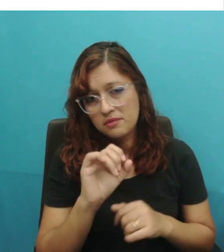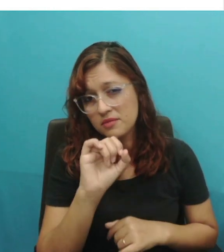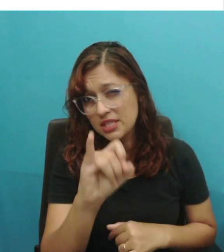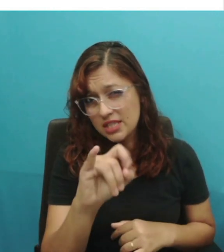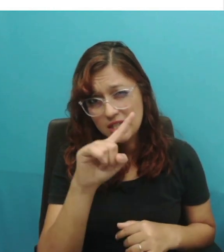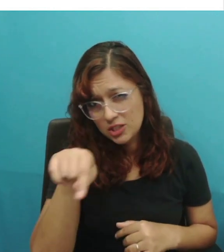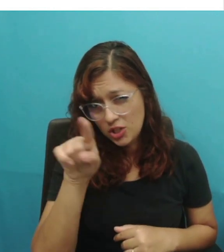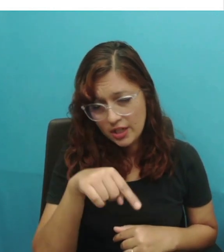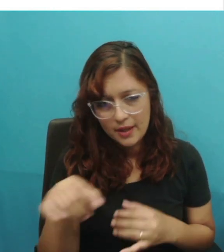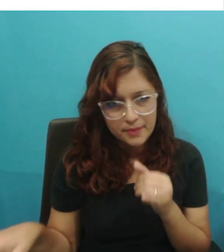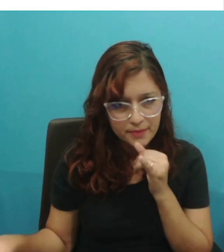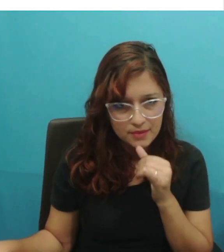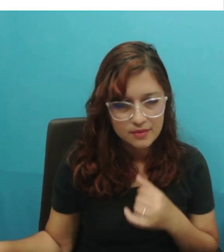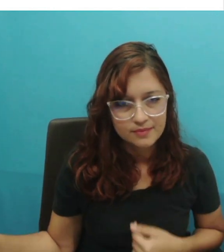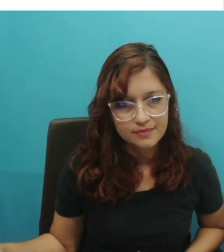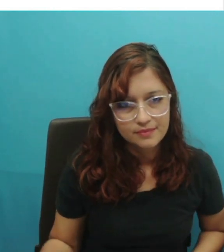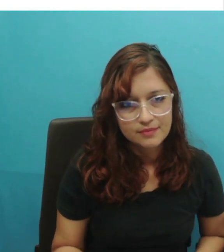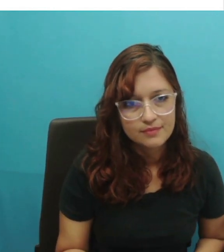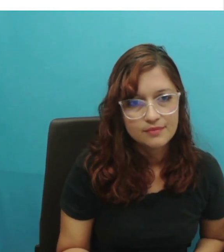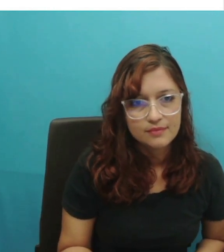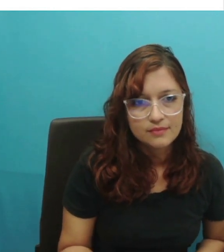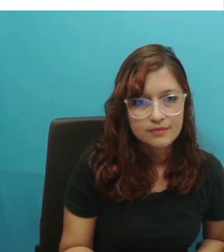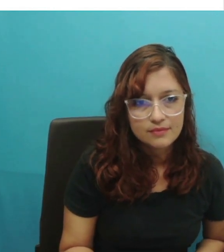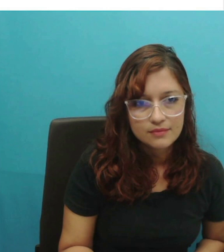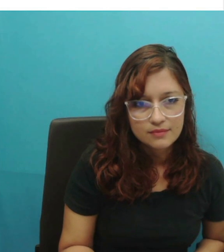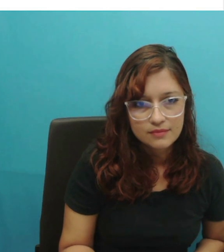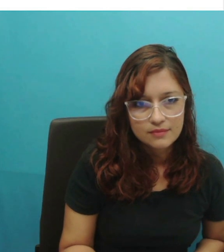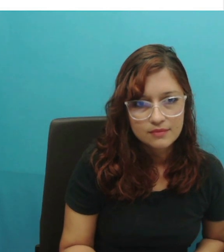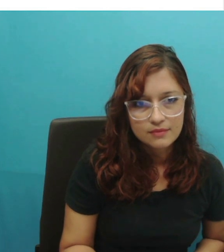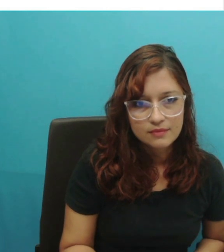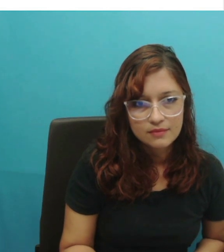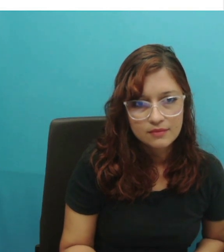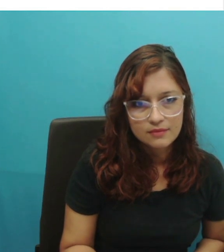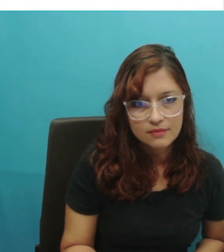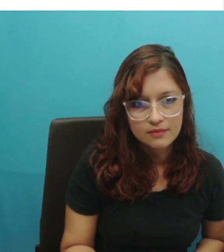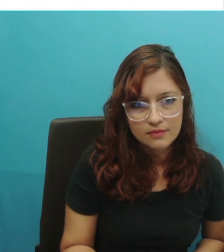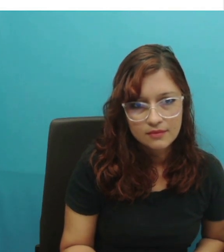Esse é só para acrescentar informação, a gente poderia cortar.